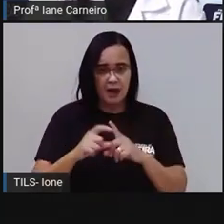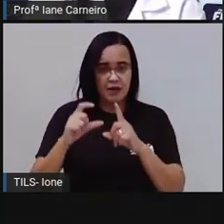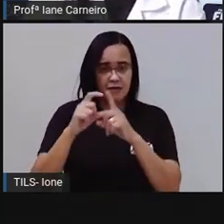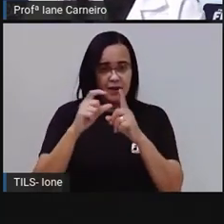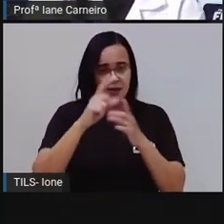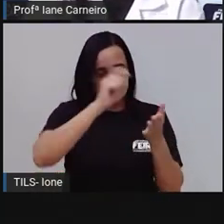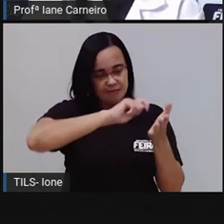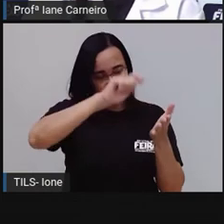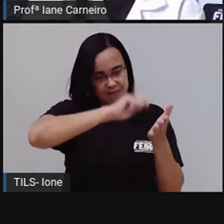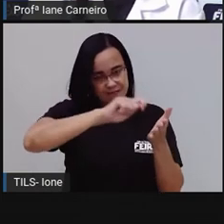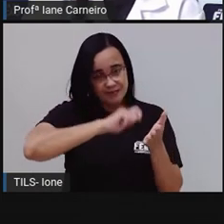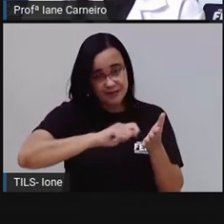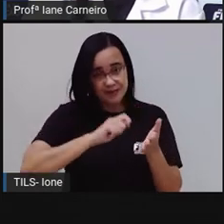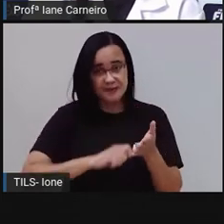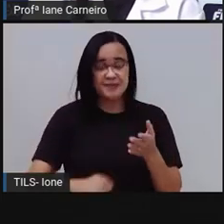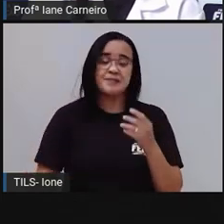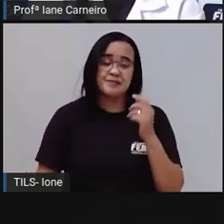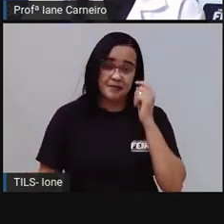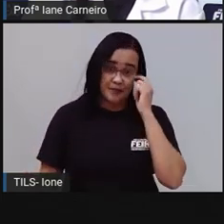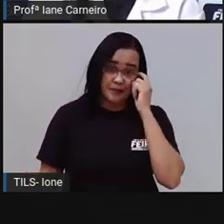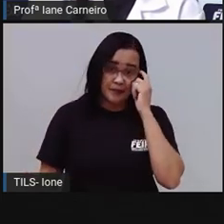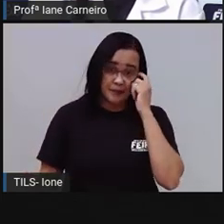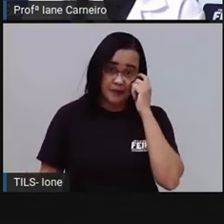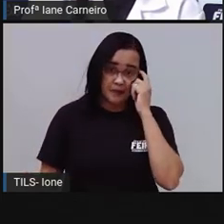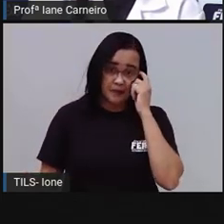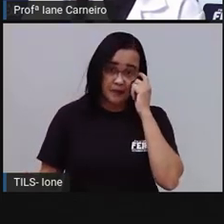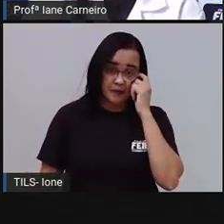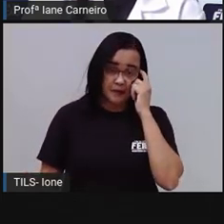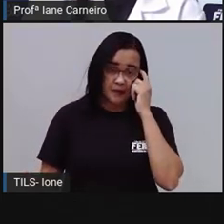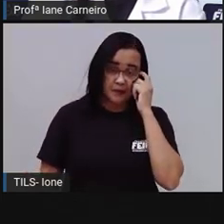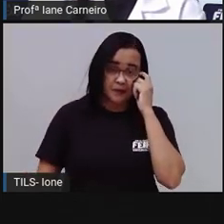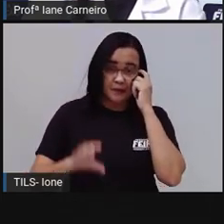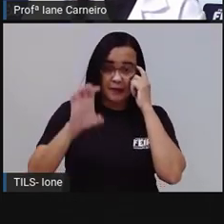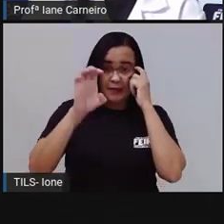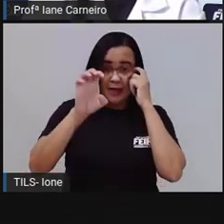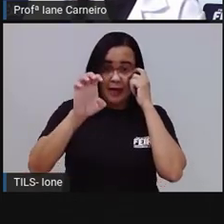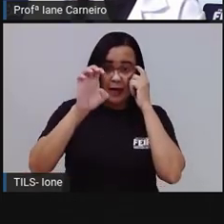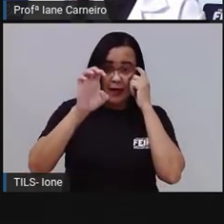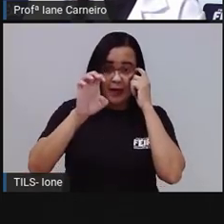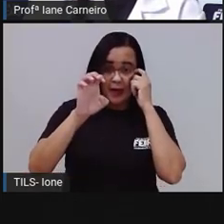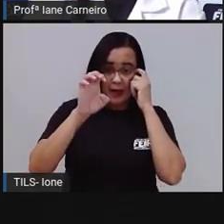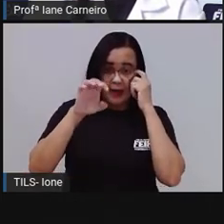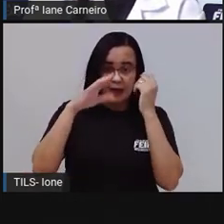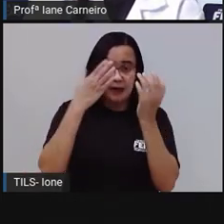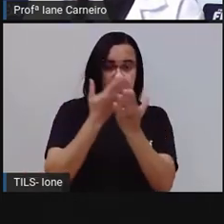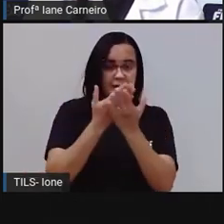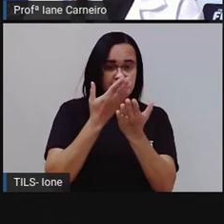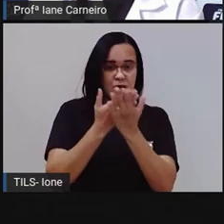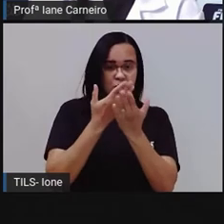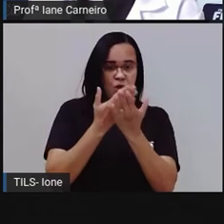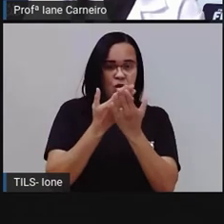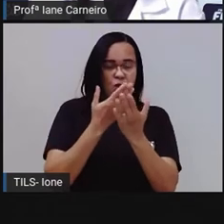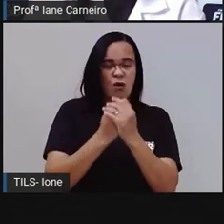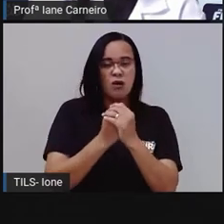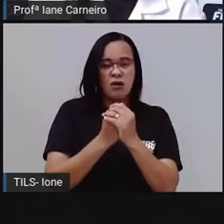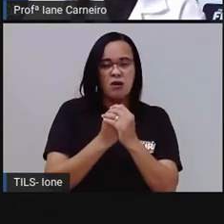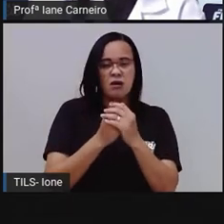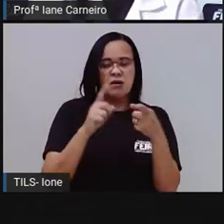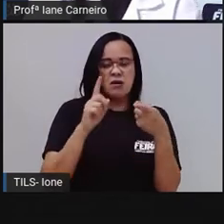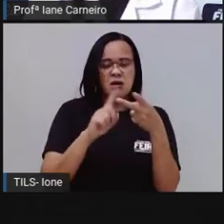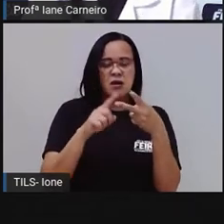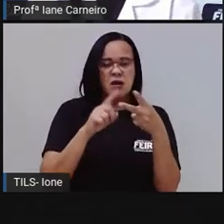Olha só, essa letra é a letra E, né? Escola e